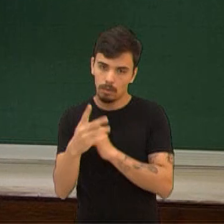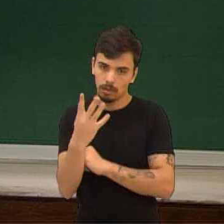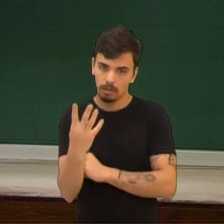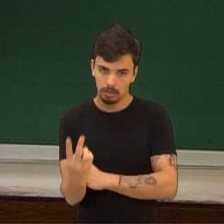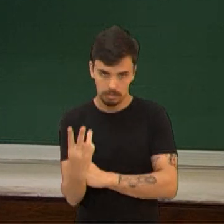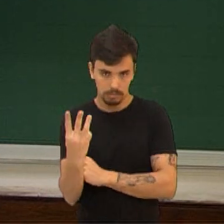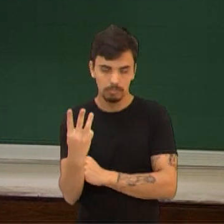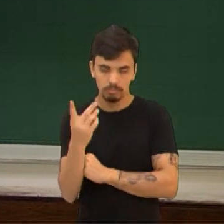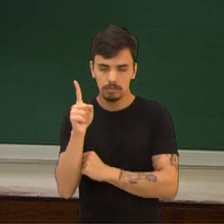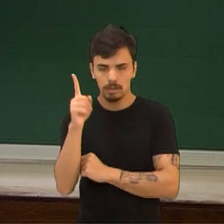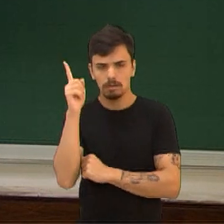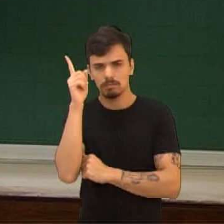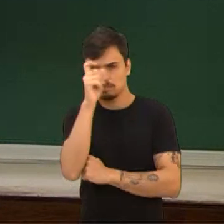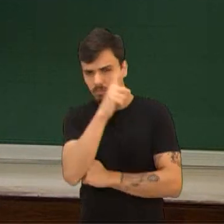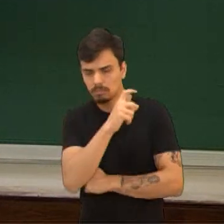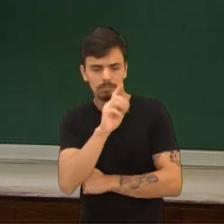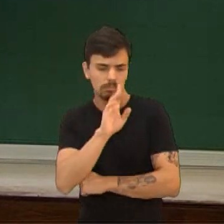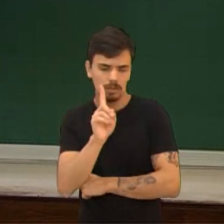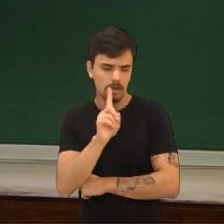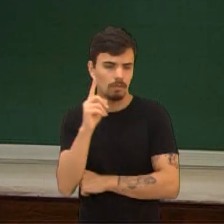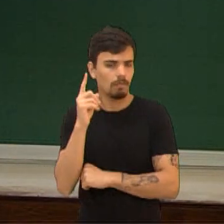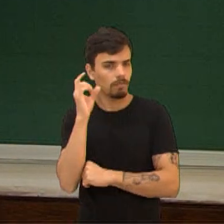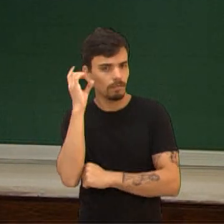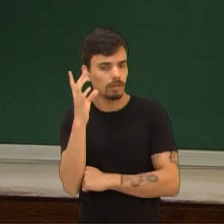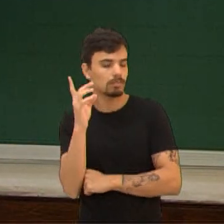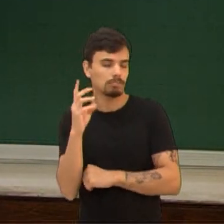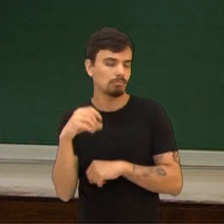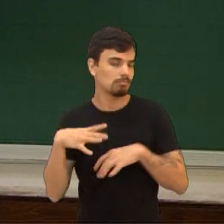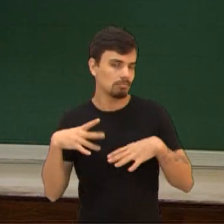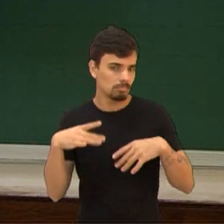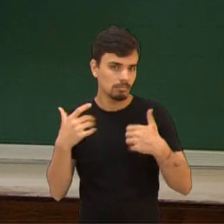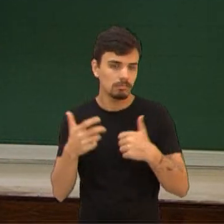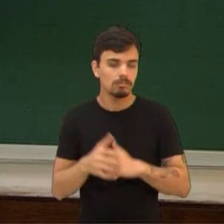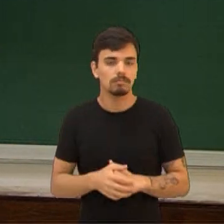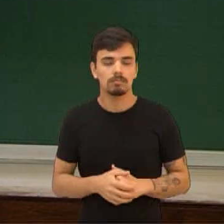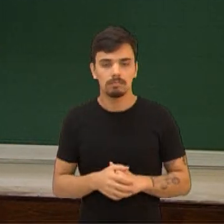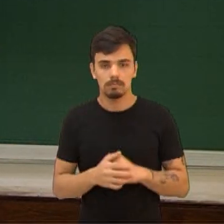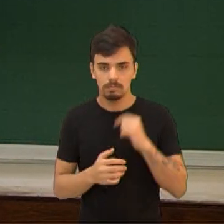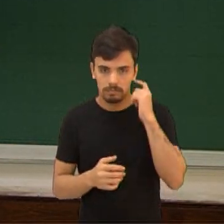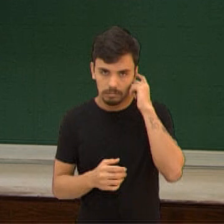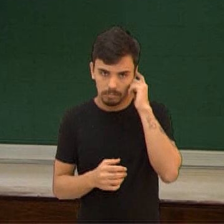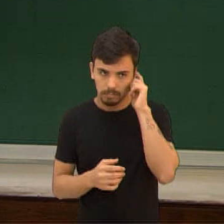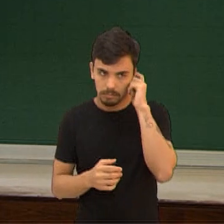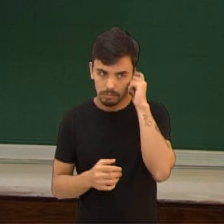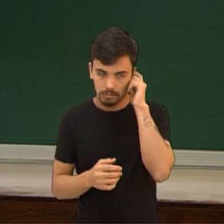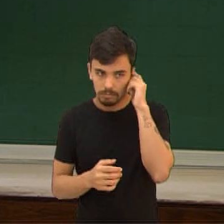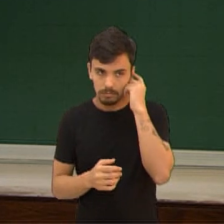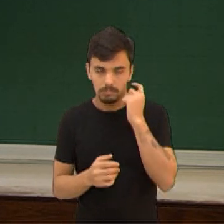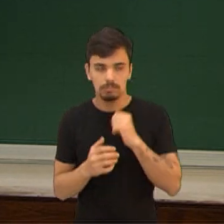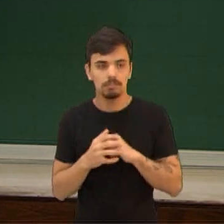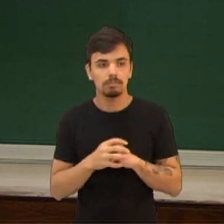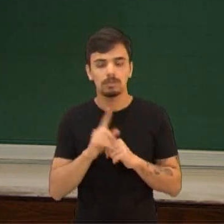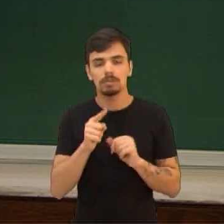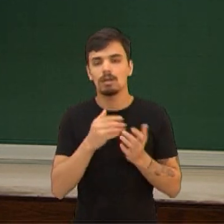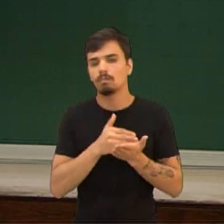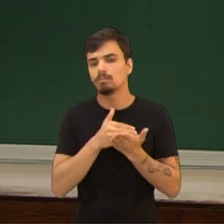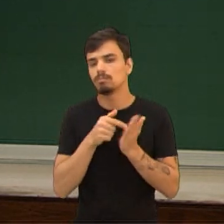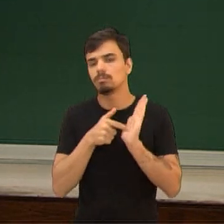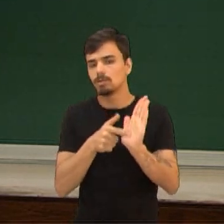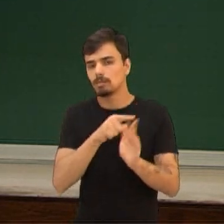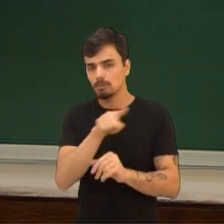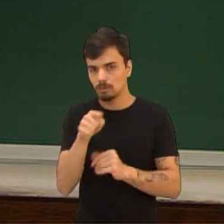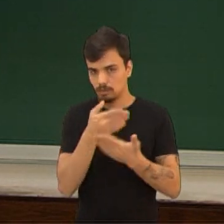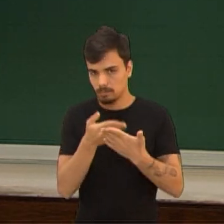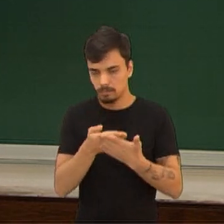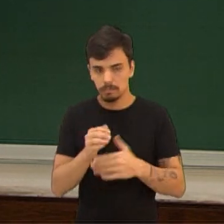bem tranquila, né? Mas eu vou fazer de todo jeito. Vou fazer com as expressões que eu mostrei aqui na aula. Então, olha só.